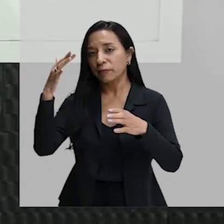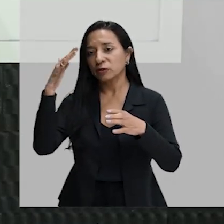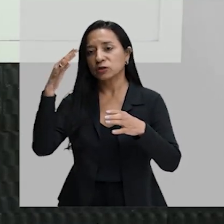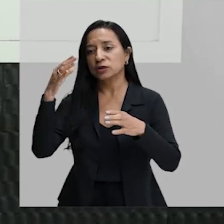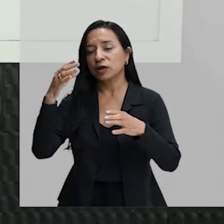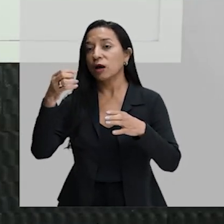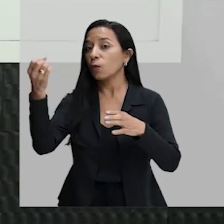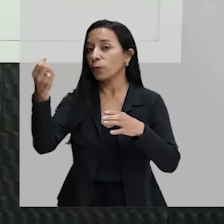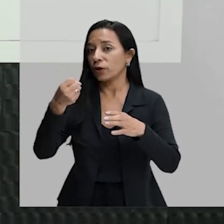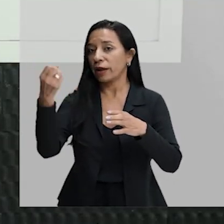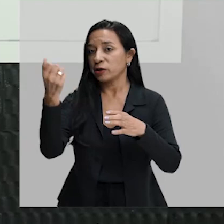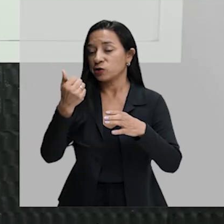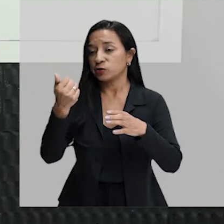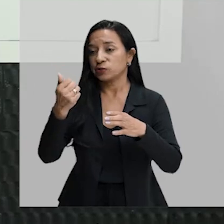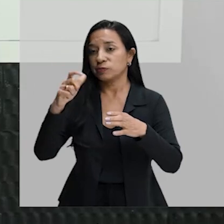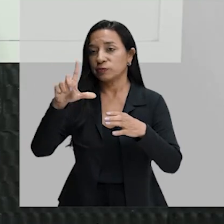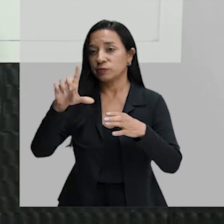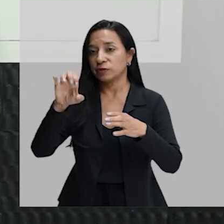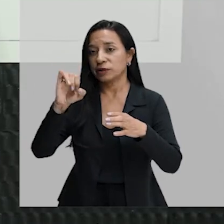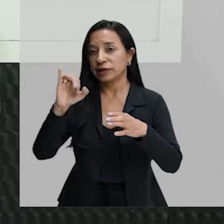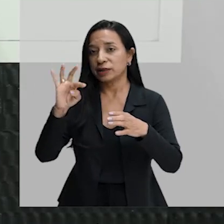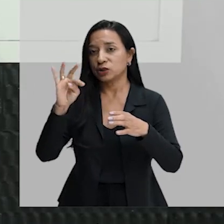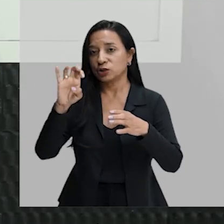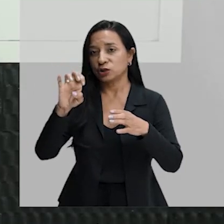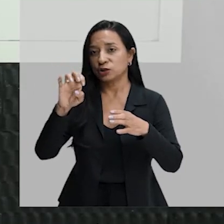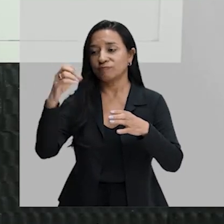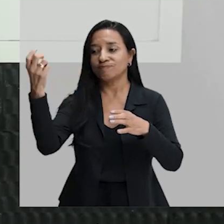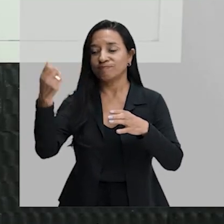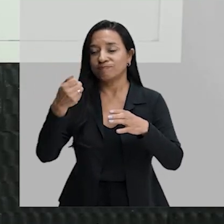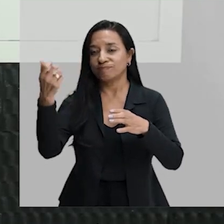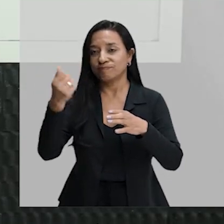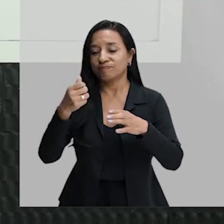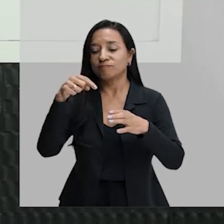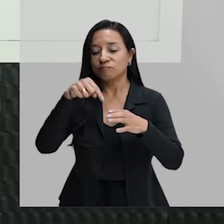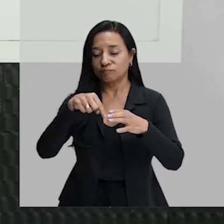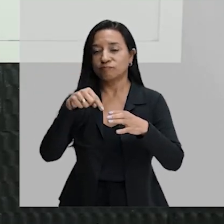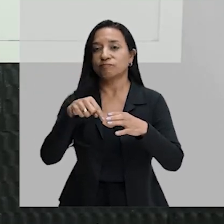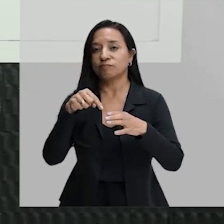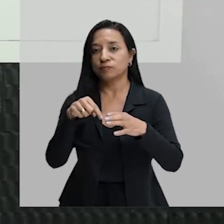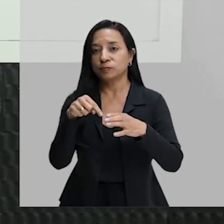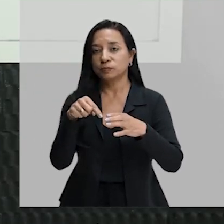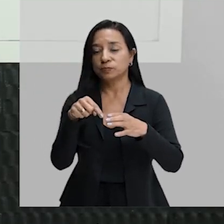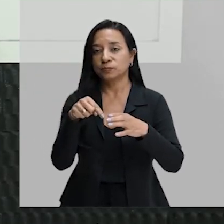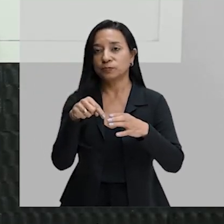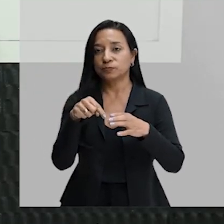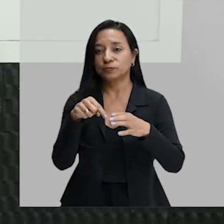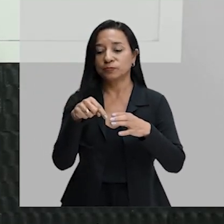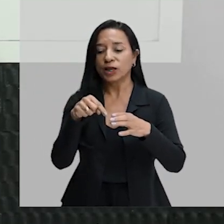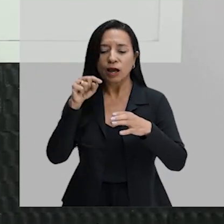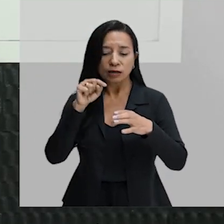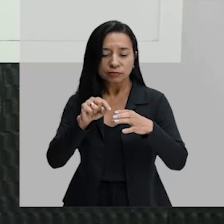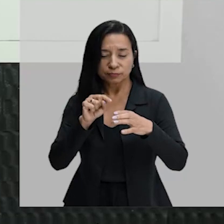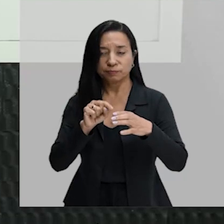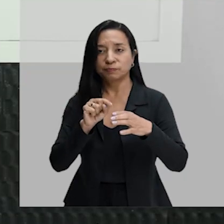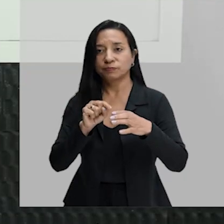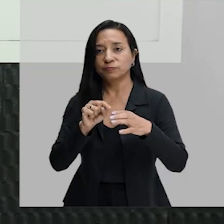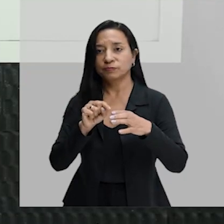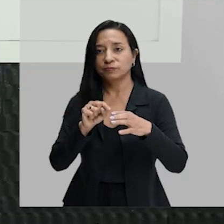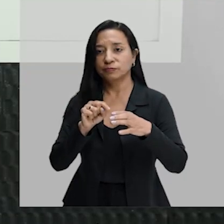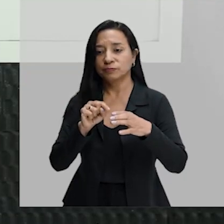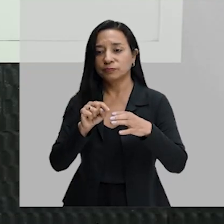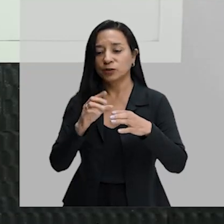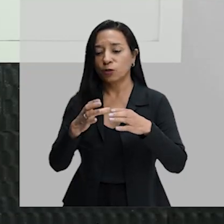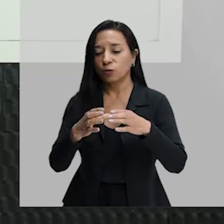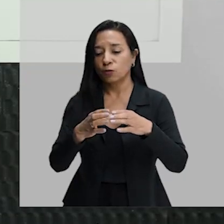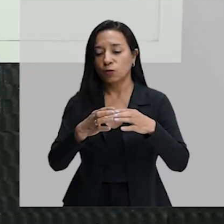o leite, certo? Então um recipiente com leite. E nesse recipiente com leite você levou